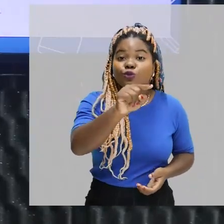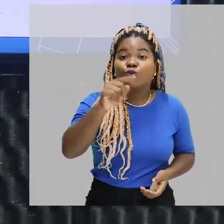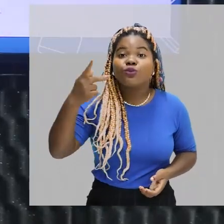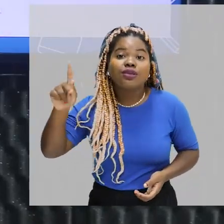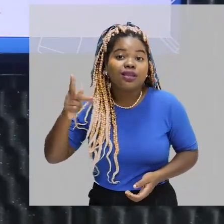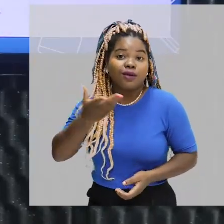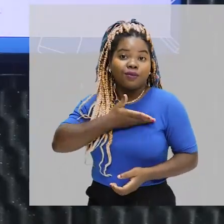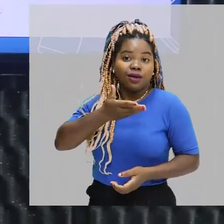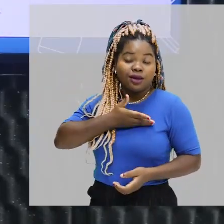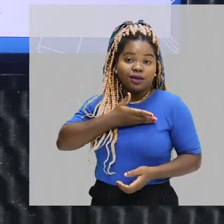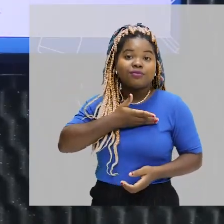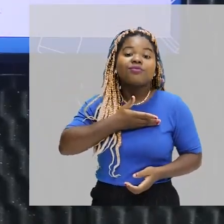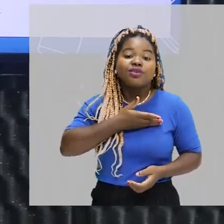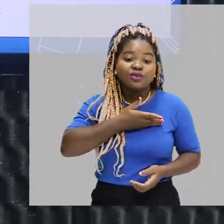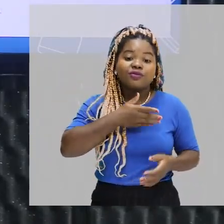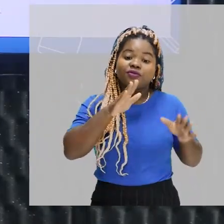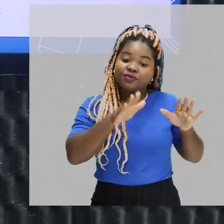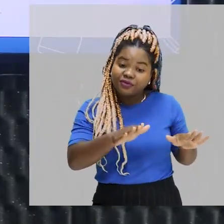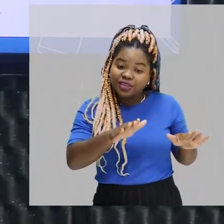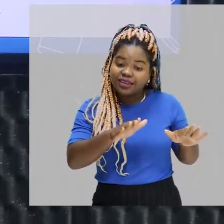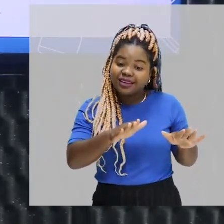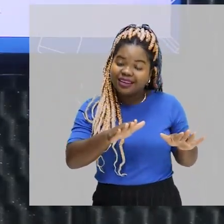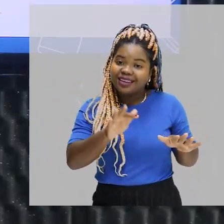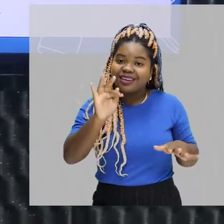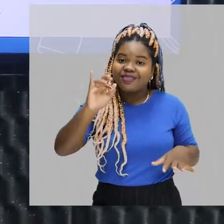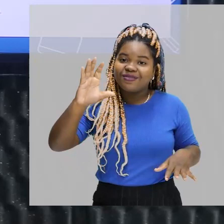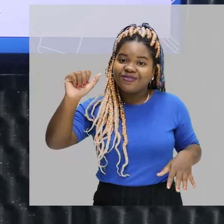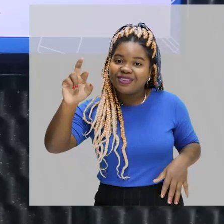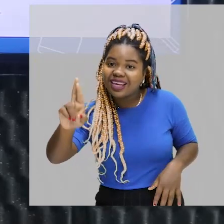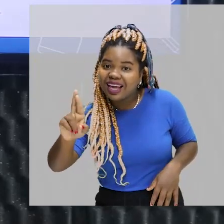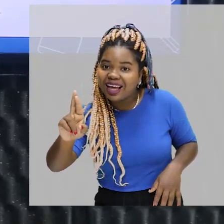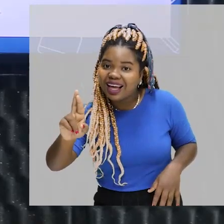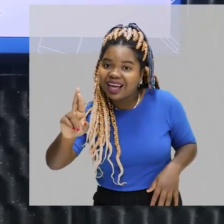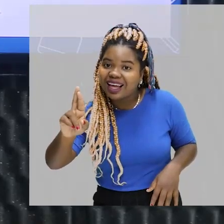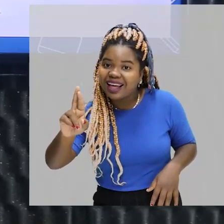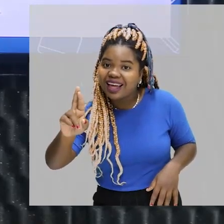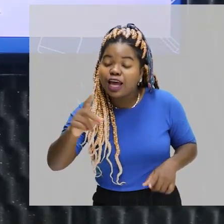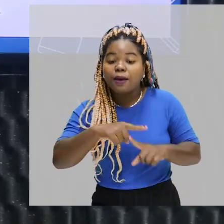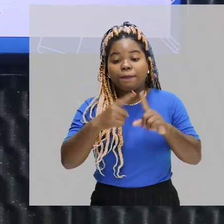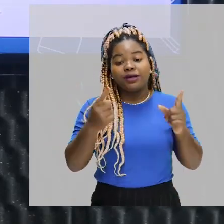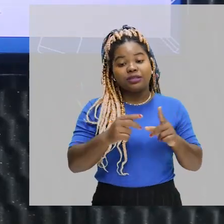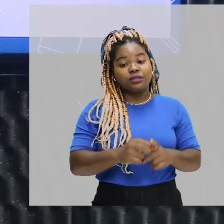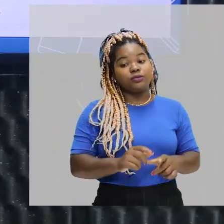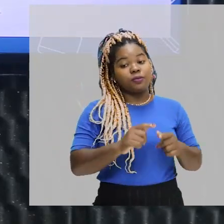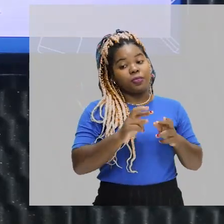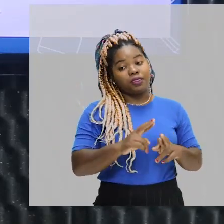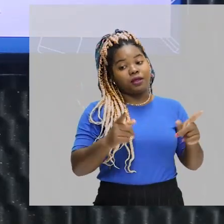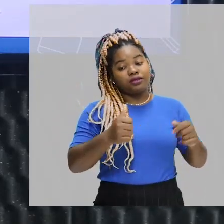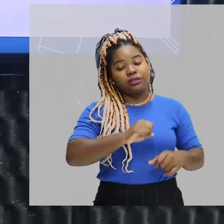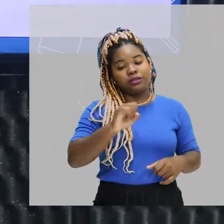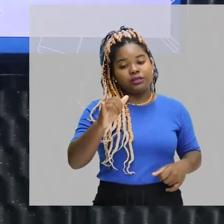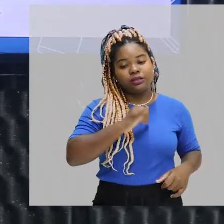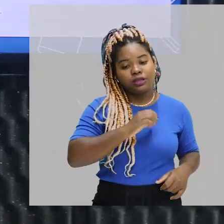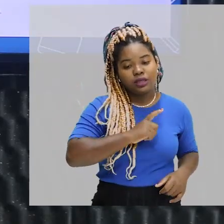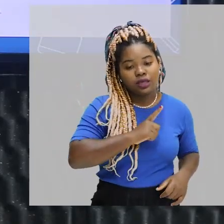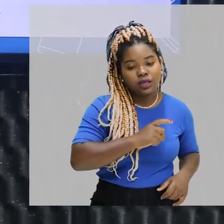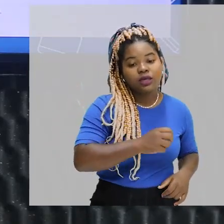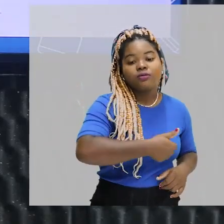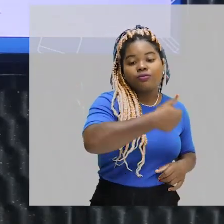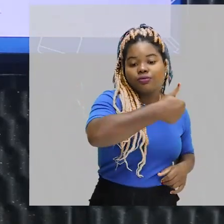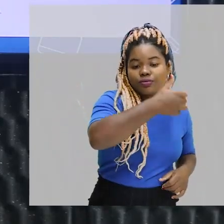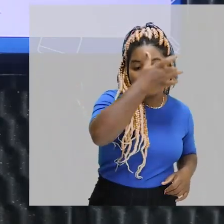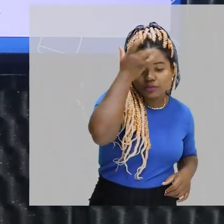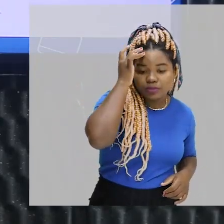amigo ficarão. A gente troca o negócio. Mas quando as pessoas gramaticais forem diferentes, se tiver primeira pessoa no meio, o verbo